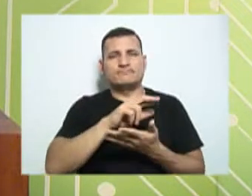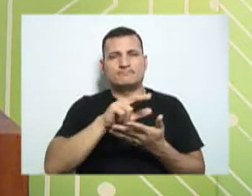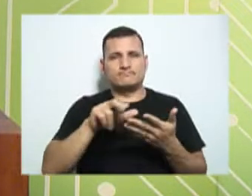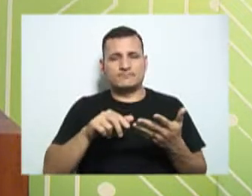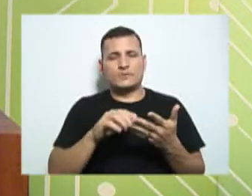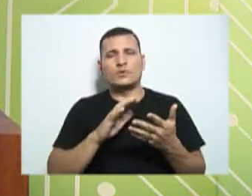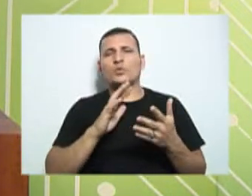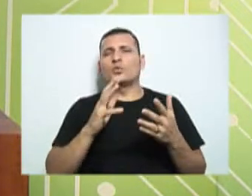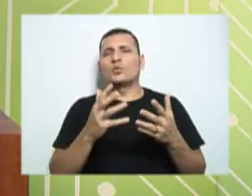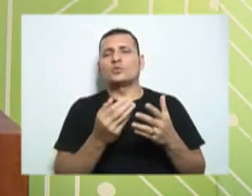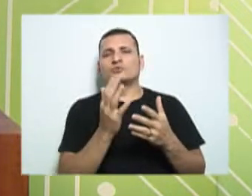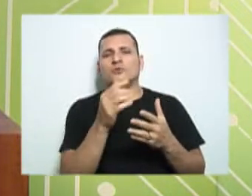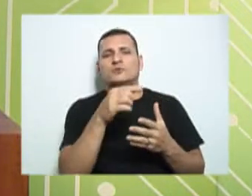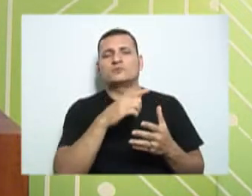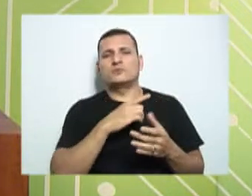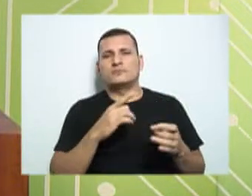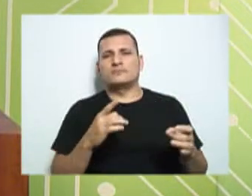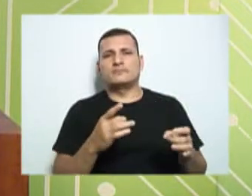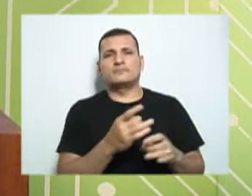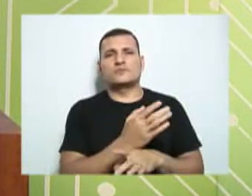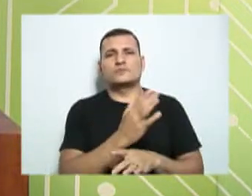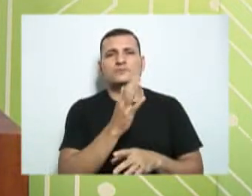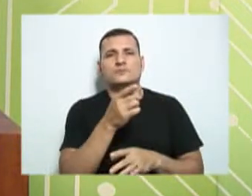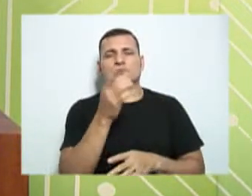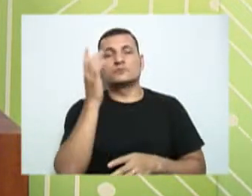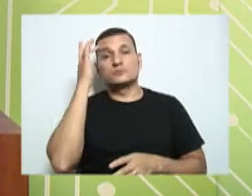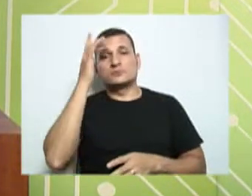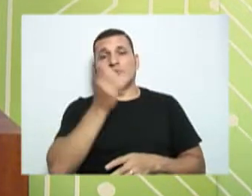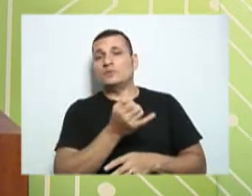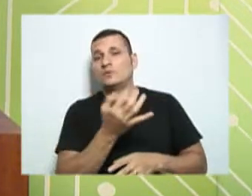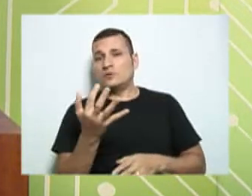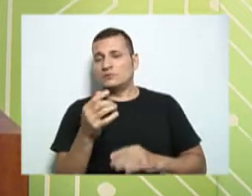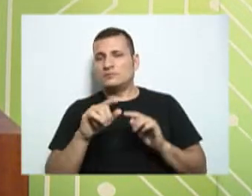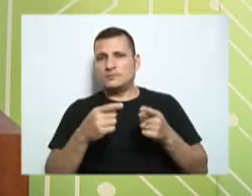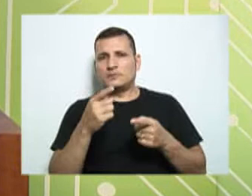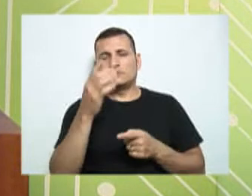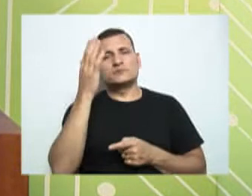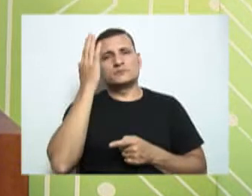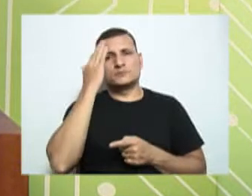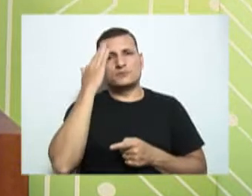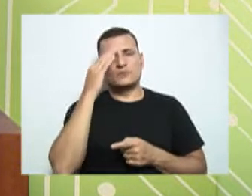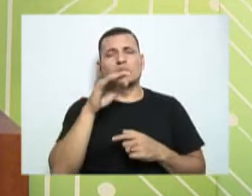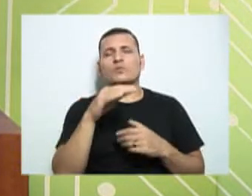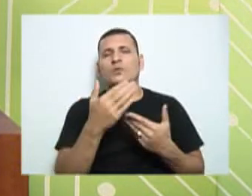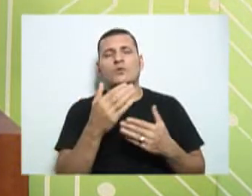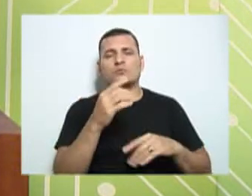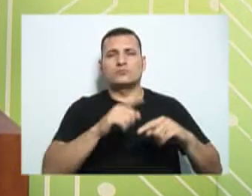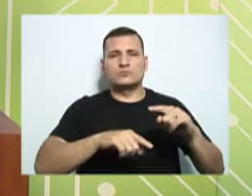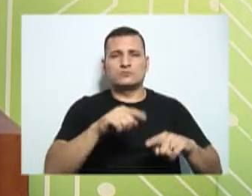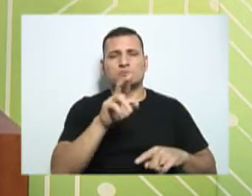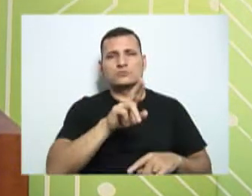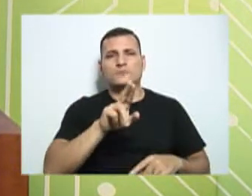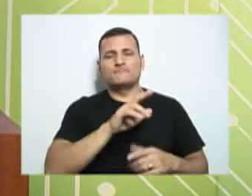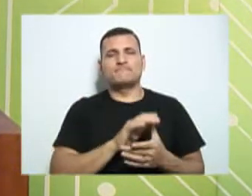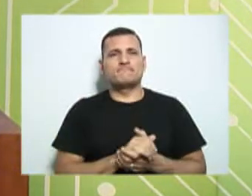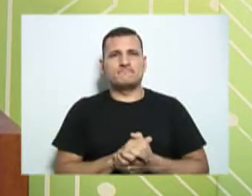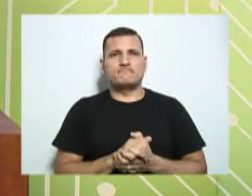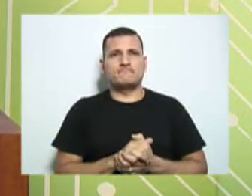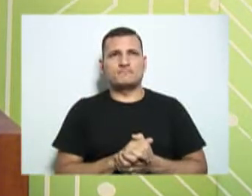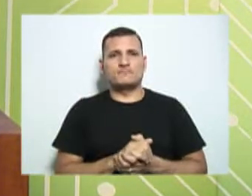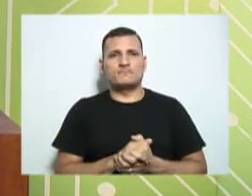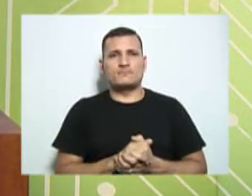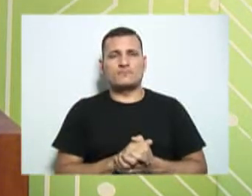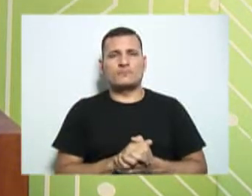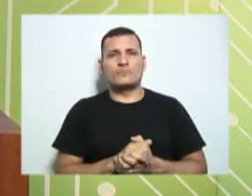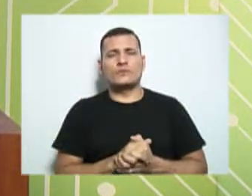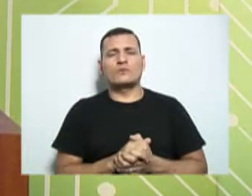já está ali pronto. Tipo, você pode não saber a quantidade, mas você sabe o produto que você vai utilizar. Já os indiretos são aqueles que você